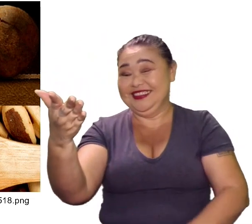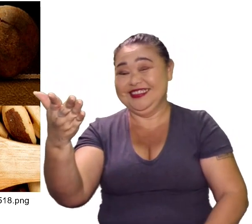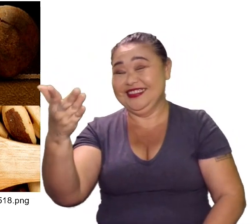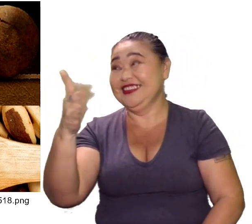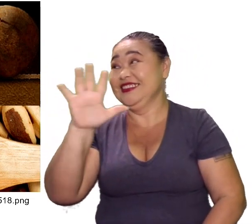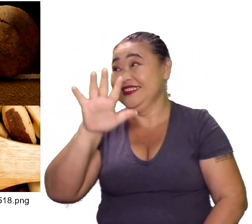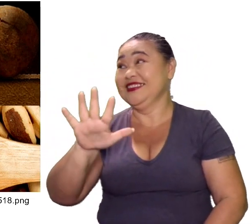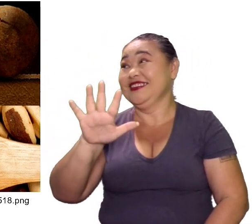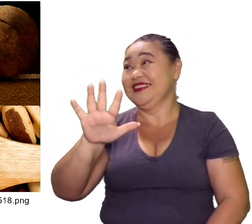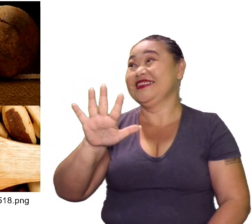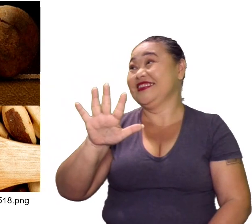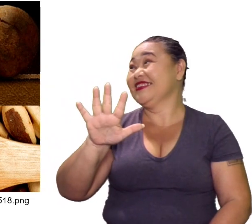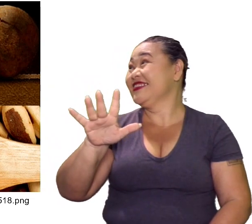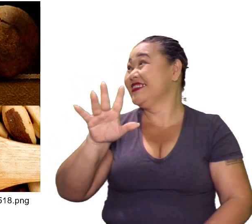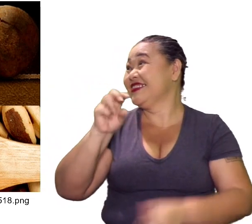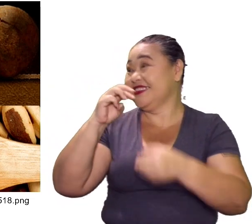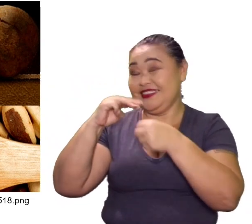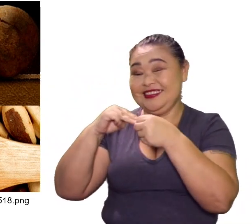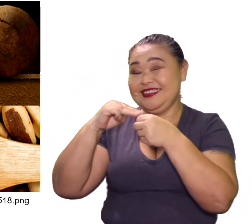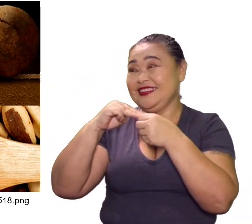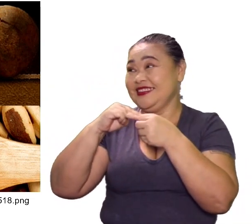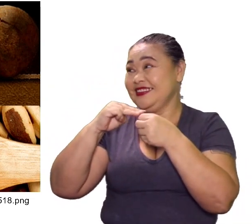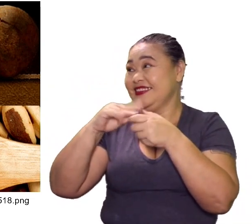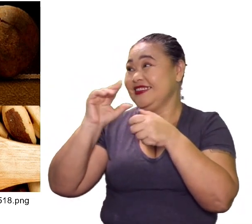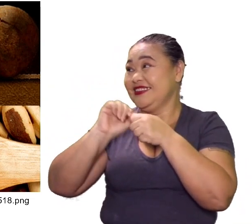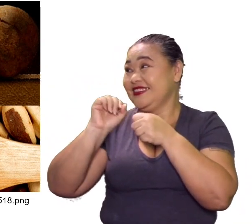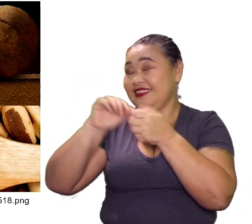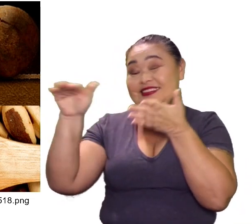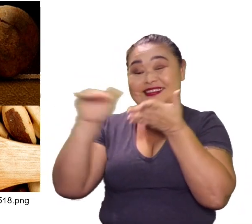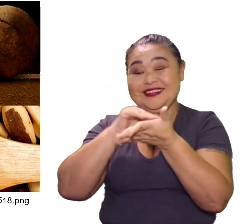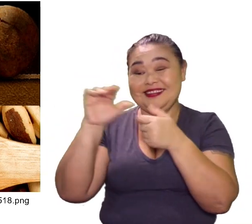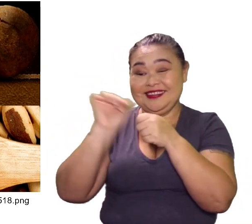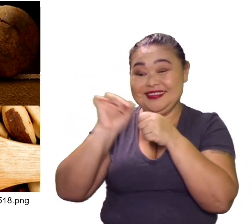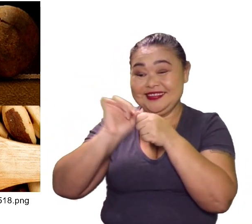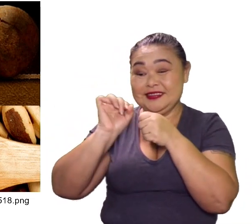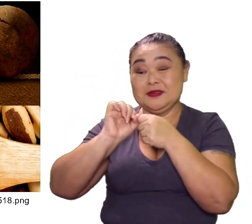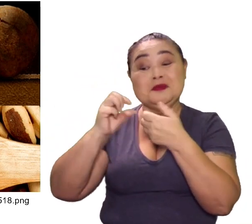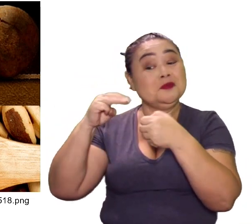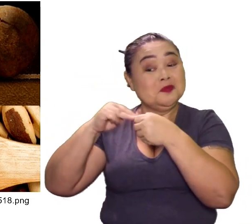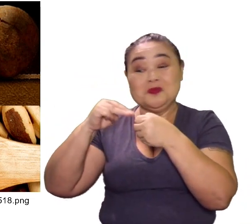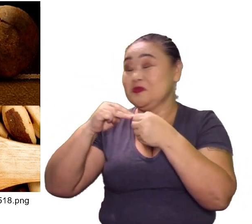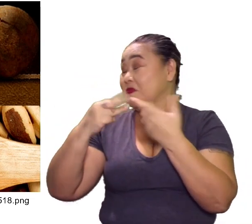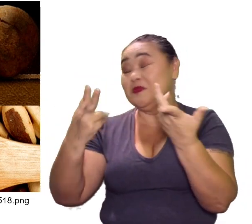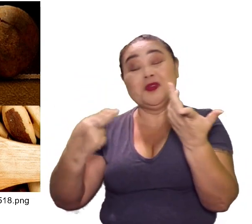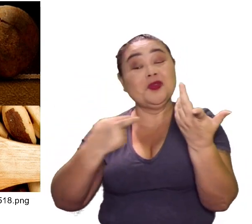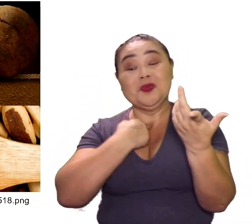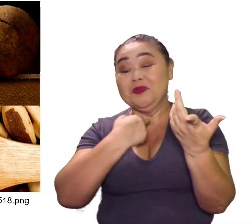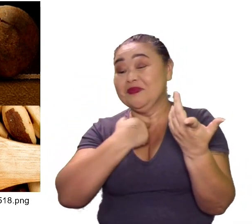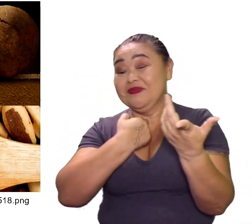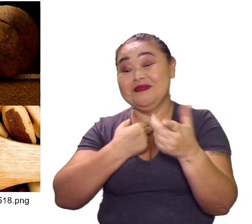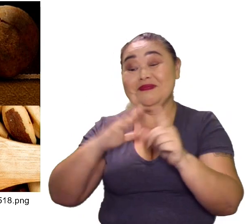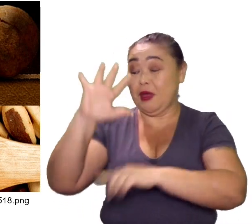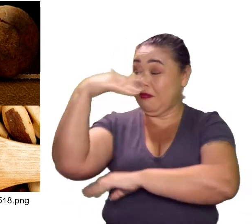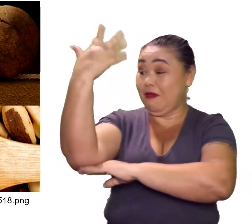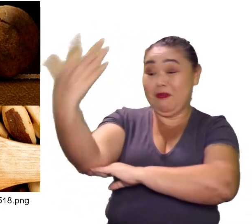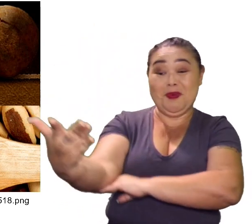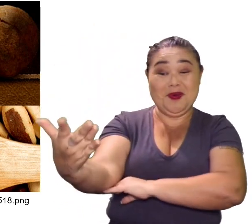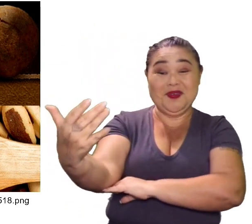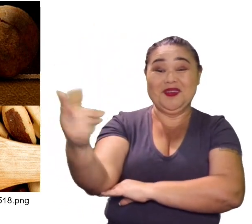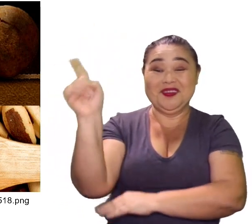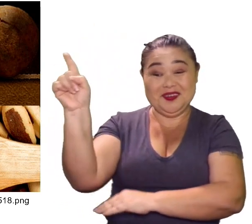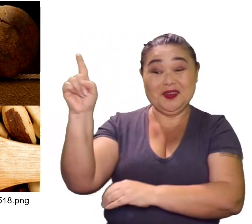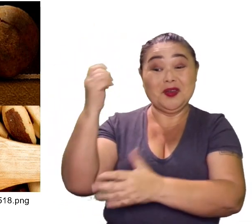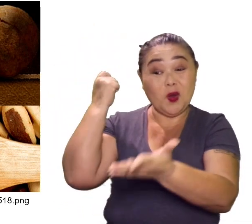que o município, a Secretaria Municipal de Ambiente não está deixando ele tirar a castanheira.